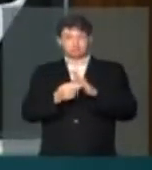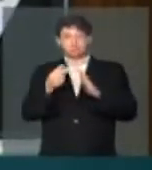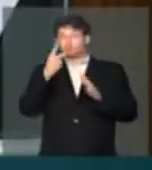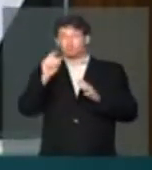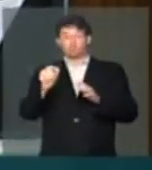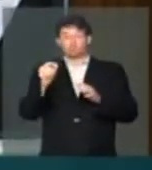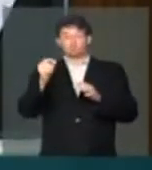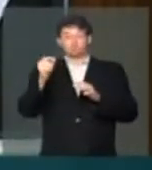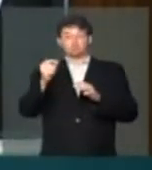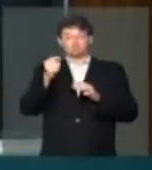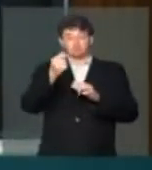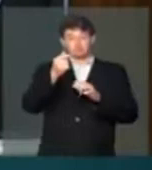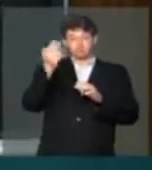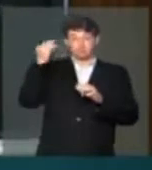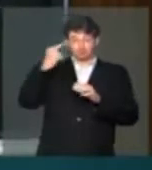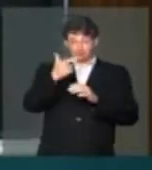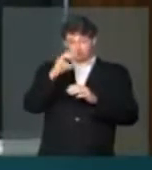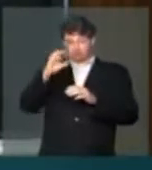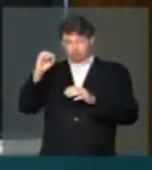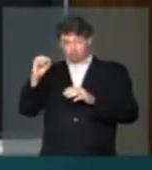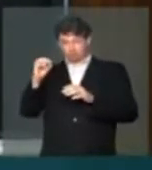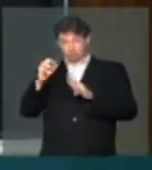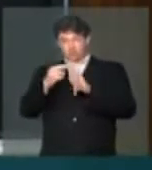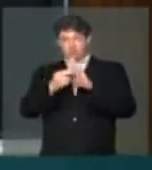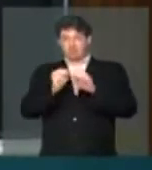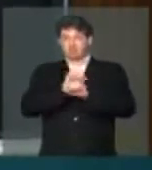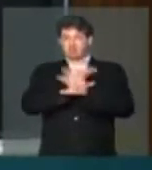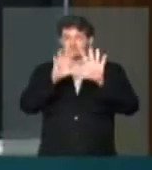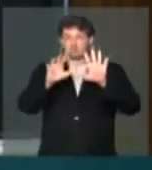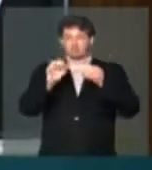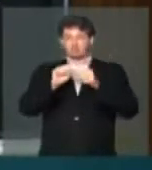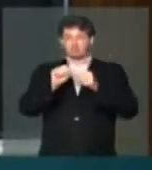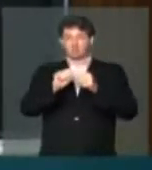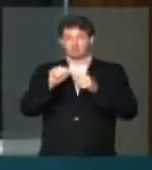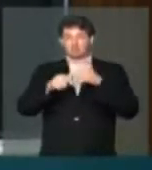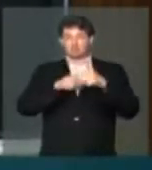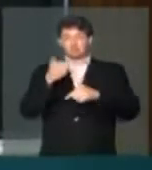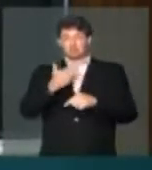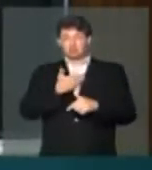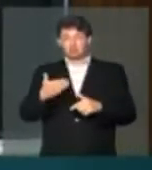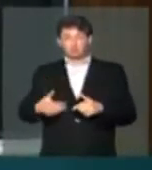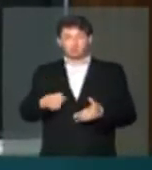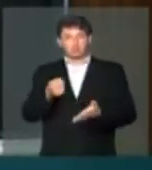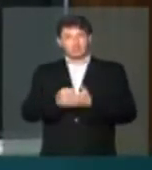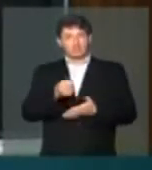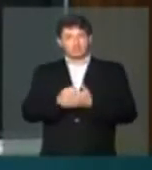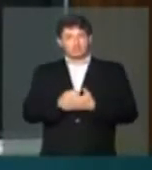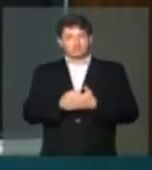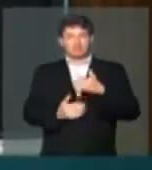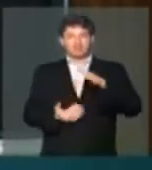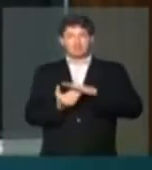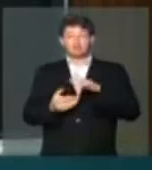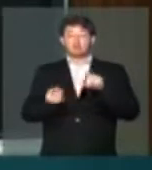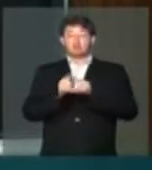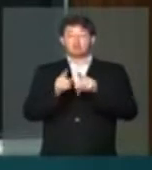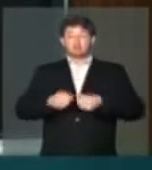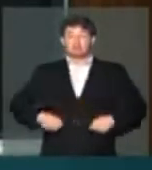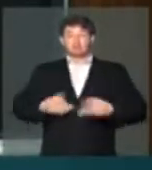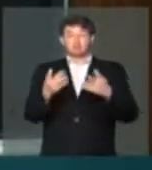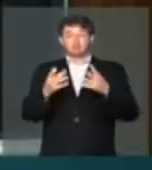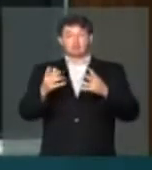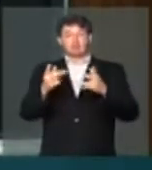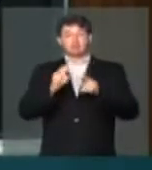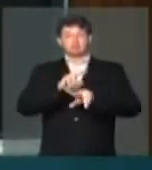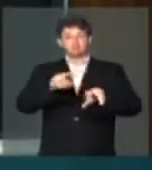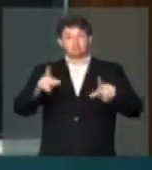estabelece, desde 2000, regras claras para o funcionamento da máquina pública, impondo limites e condições para os diversos gastos,